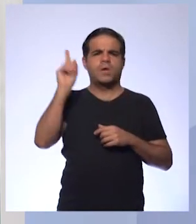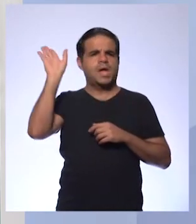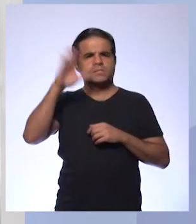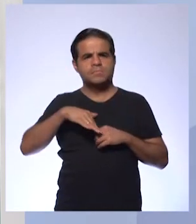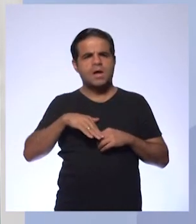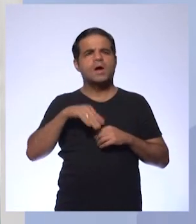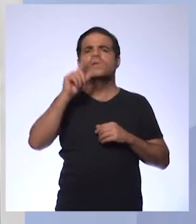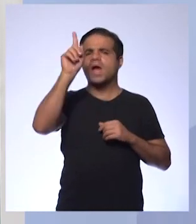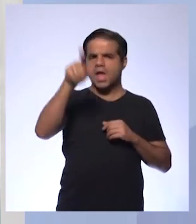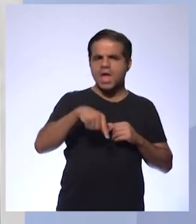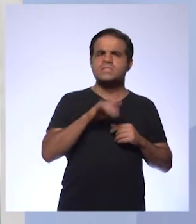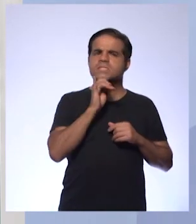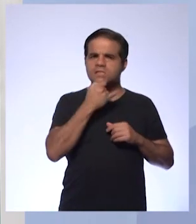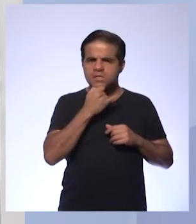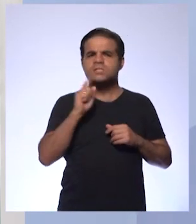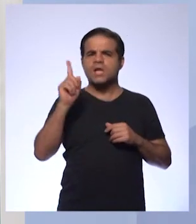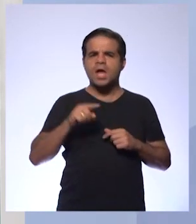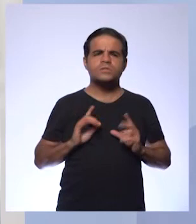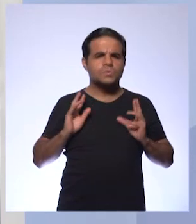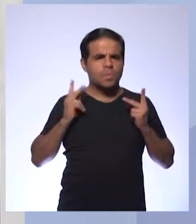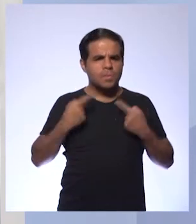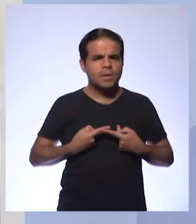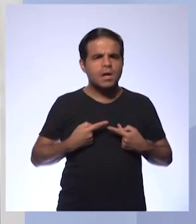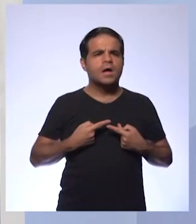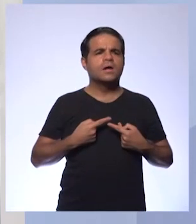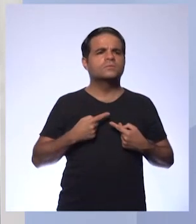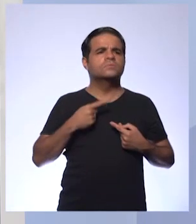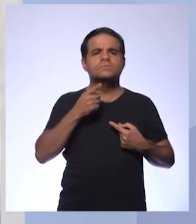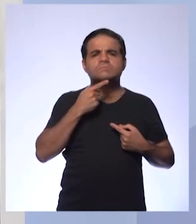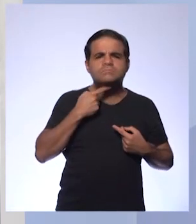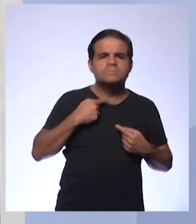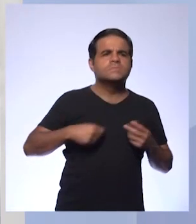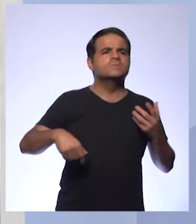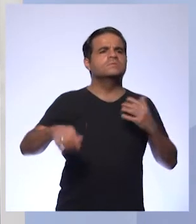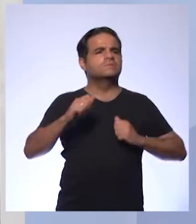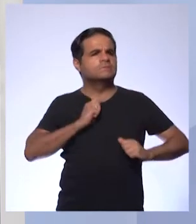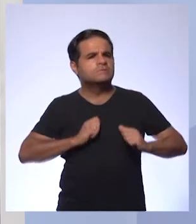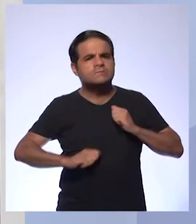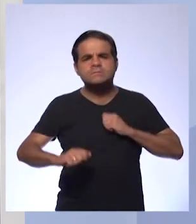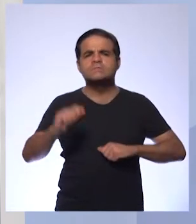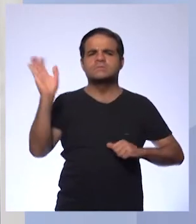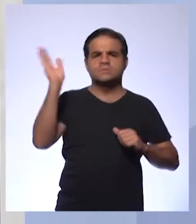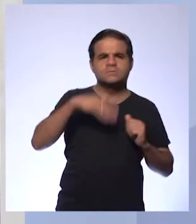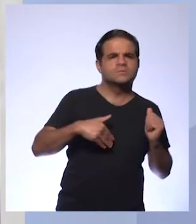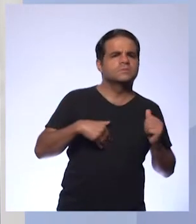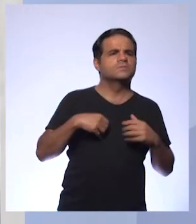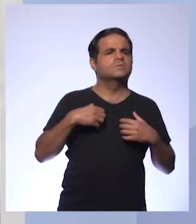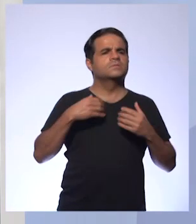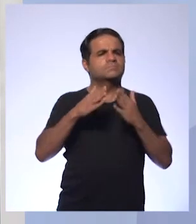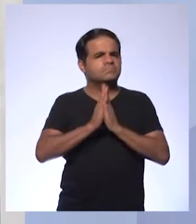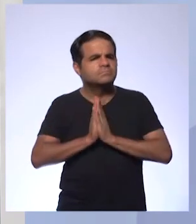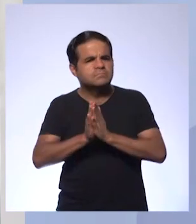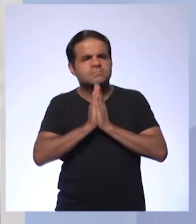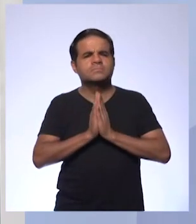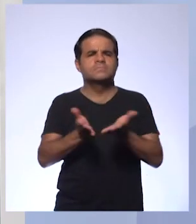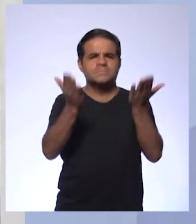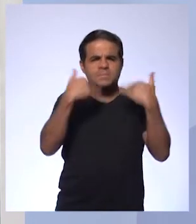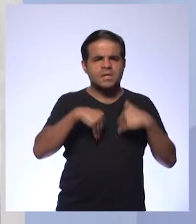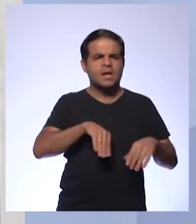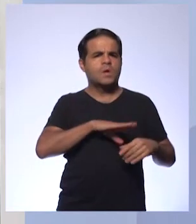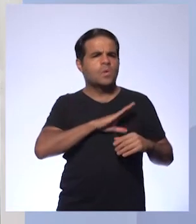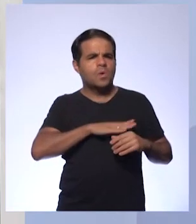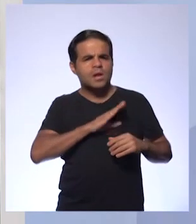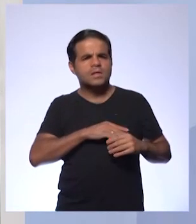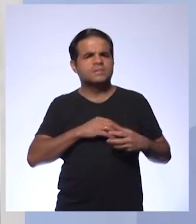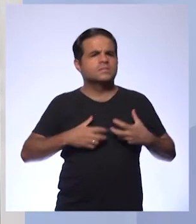és triste e humano. Vives ansiando em maldições e preces, como se arder no coração tivesses